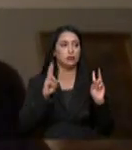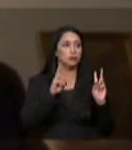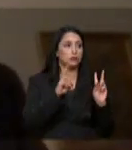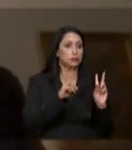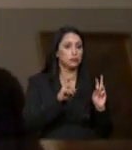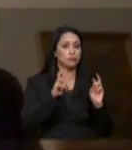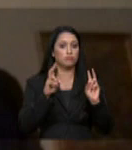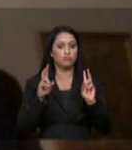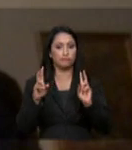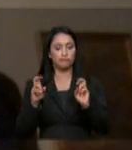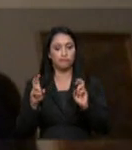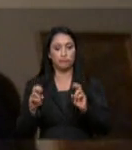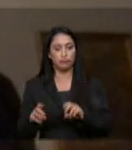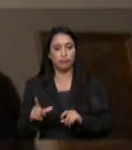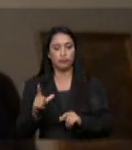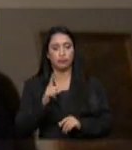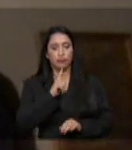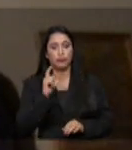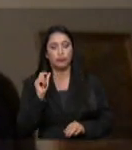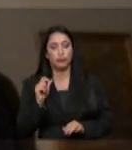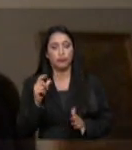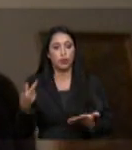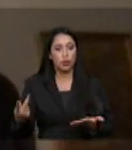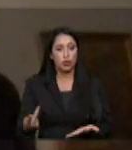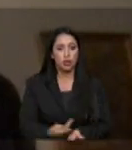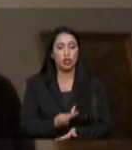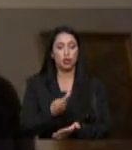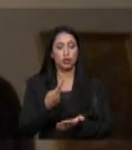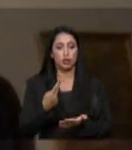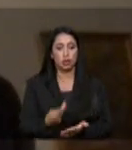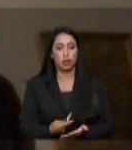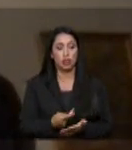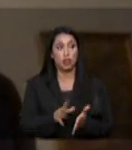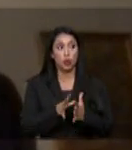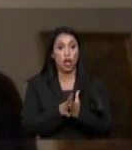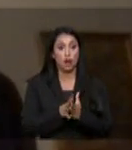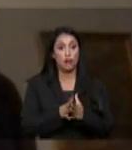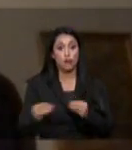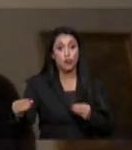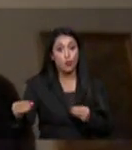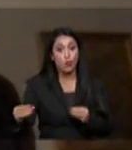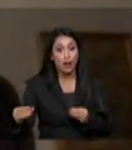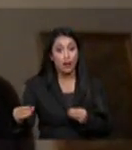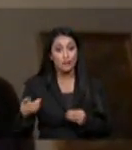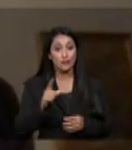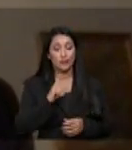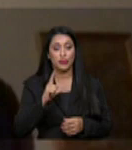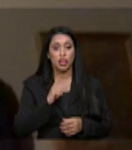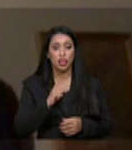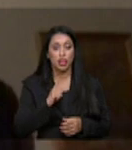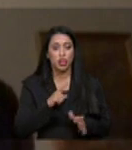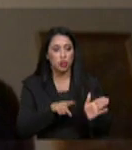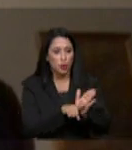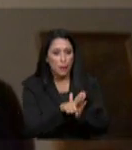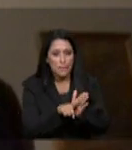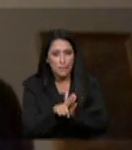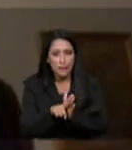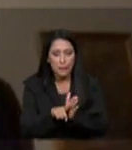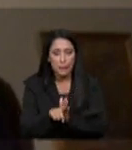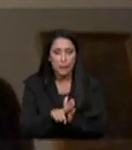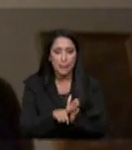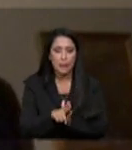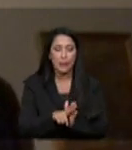a reconstituição de ato de sua suposta fuga de uma finalização de uma perícia